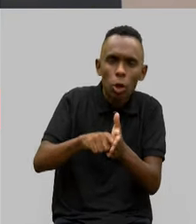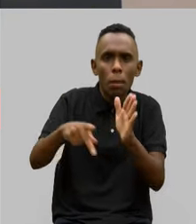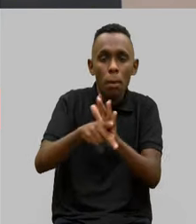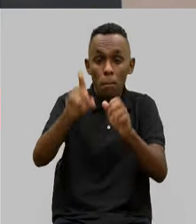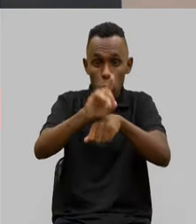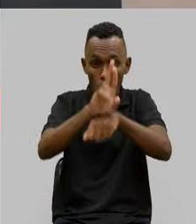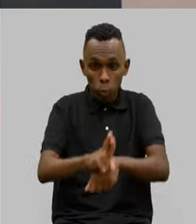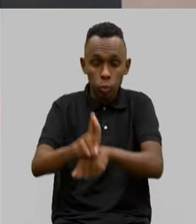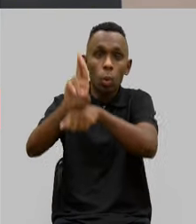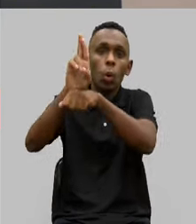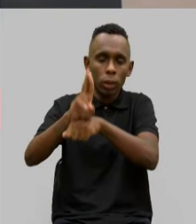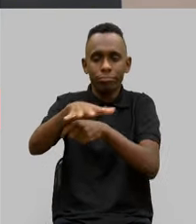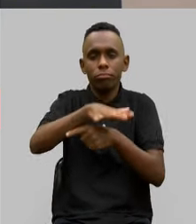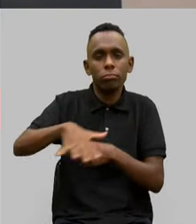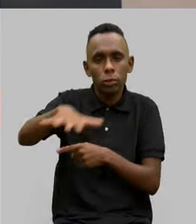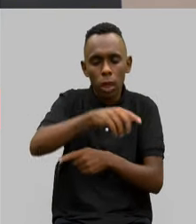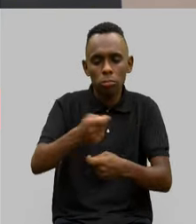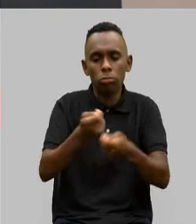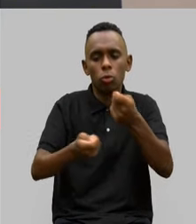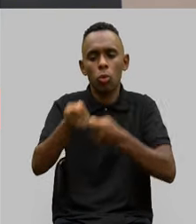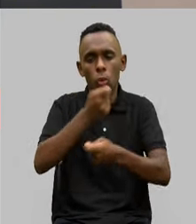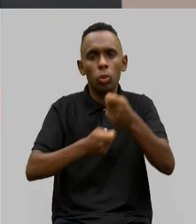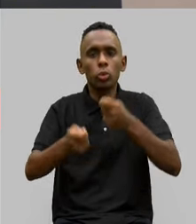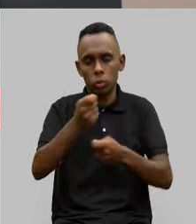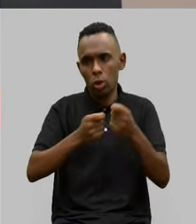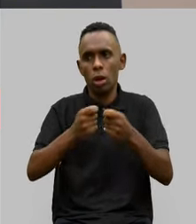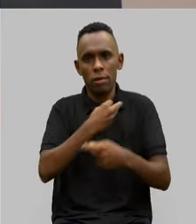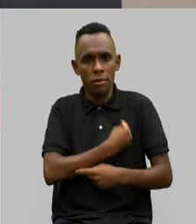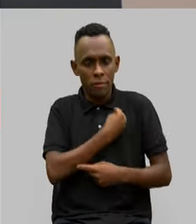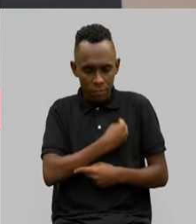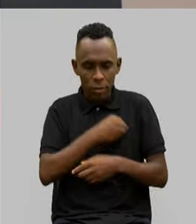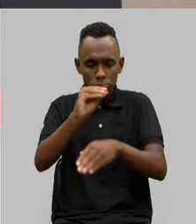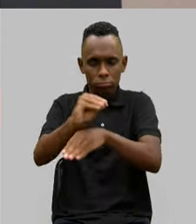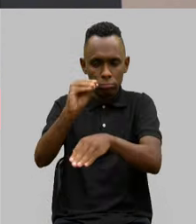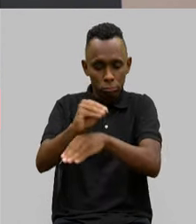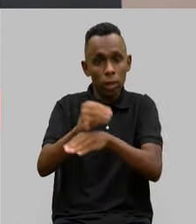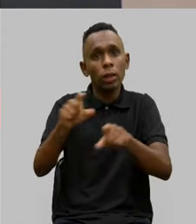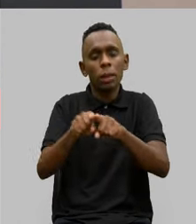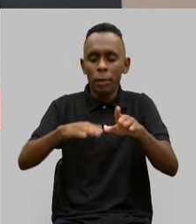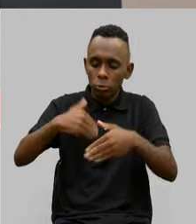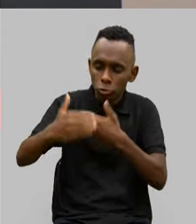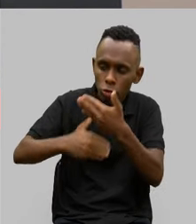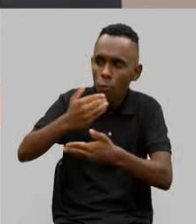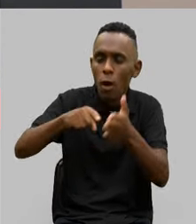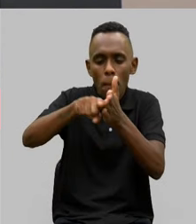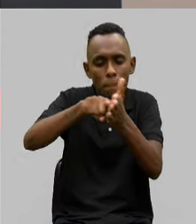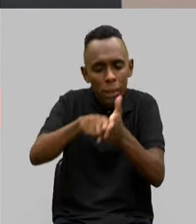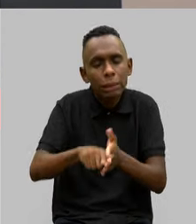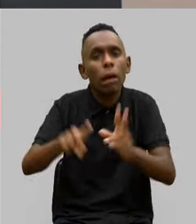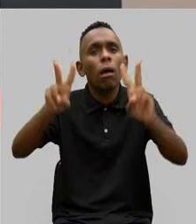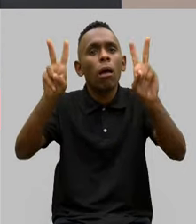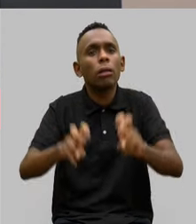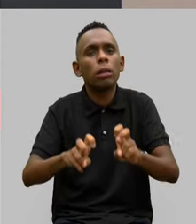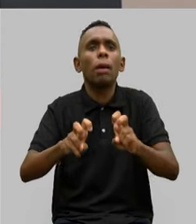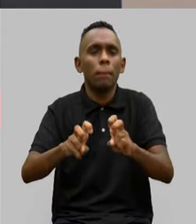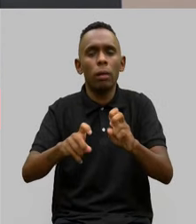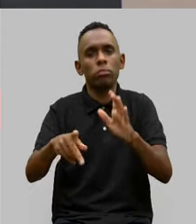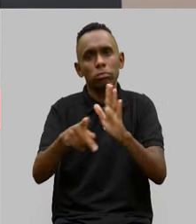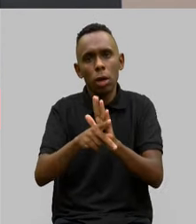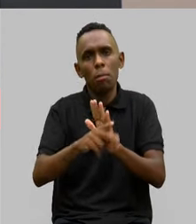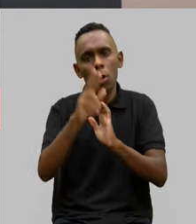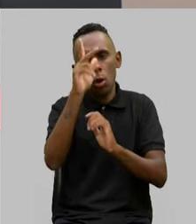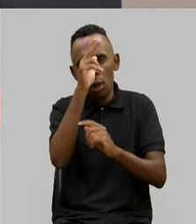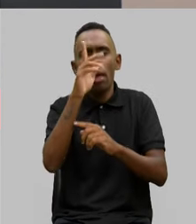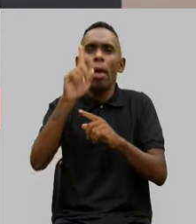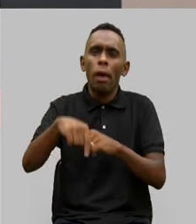doutorado na área de controle biológico conservativo desenvolve pesquisa sobre insetos pragas